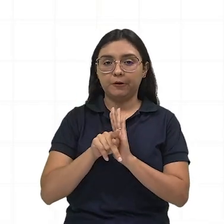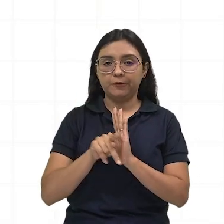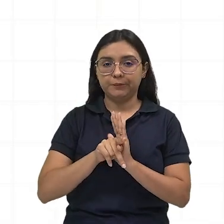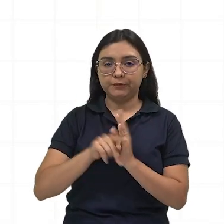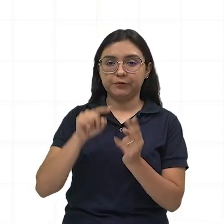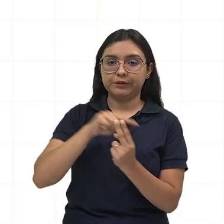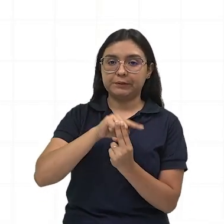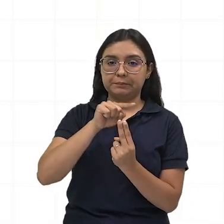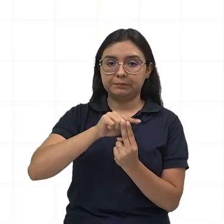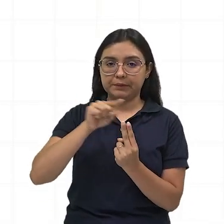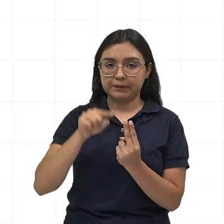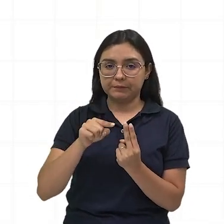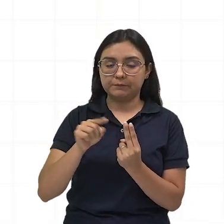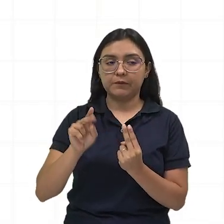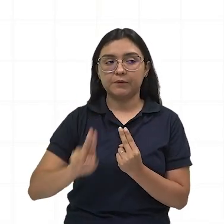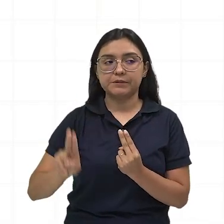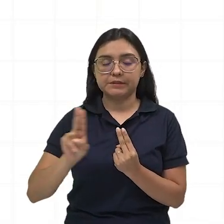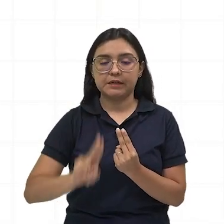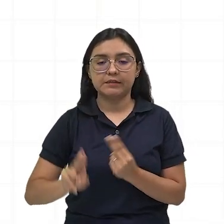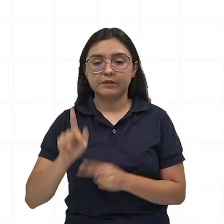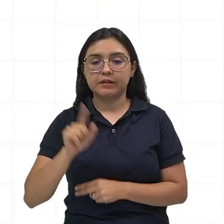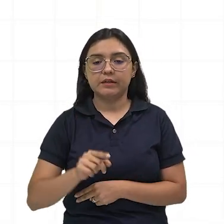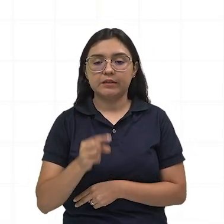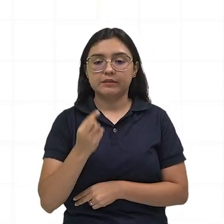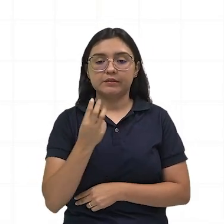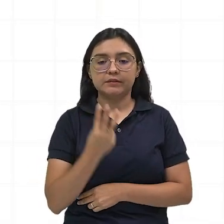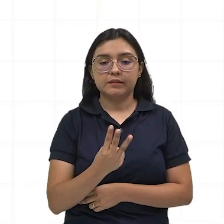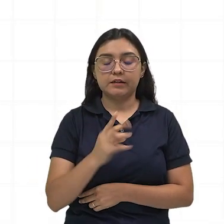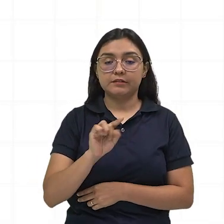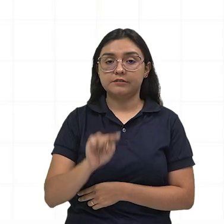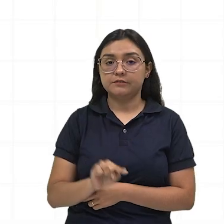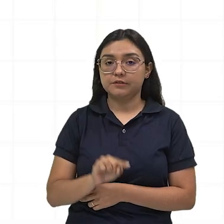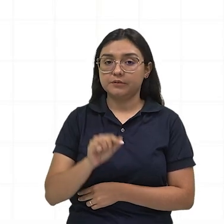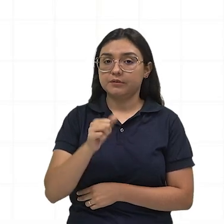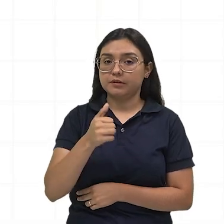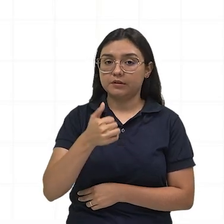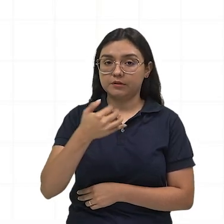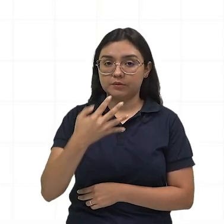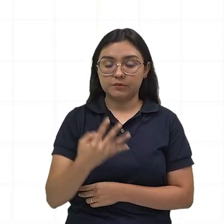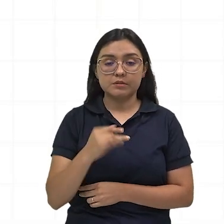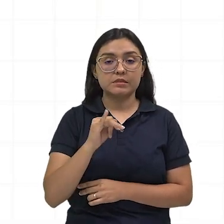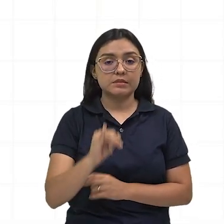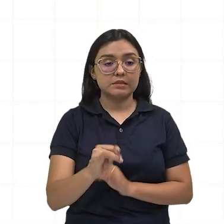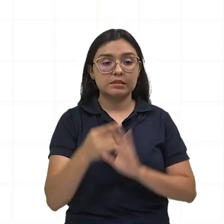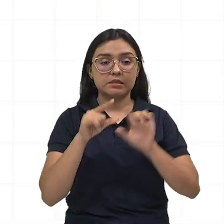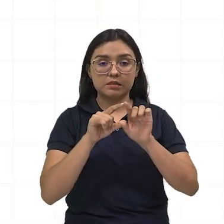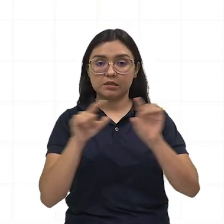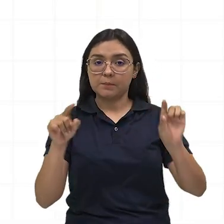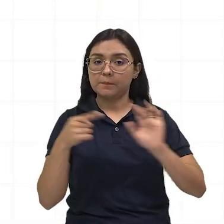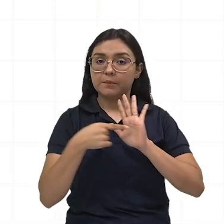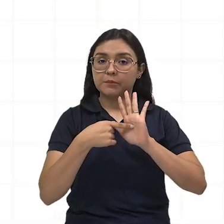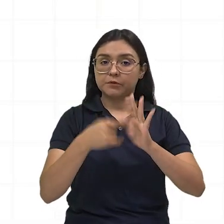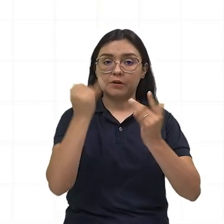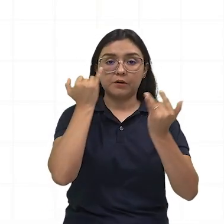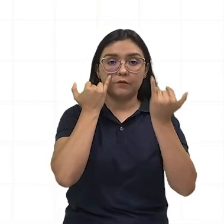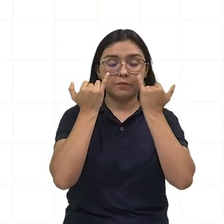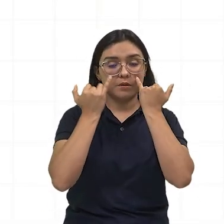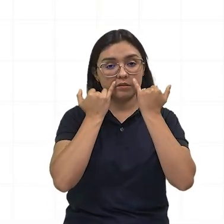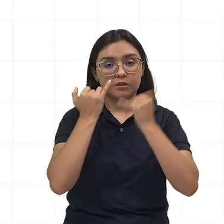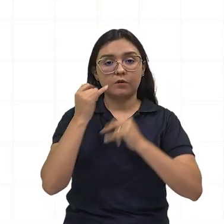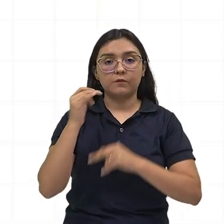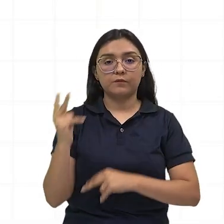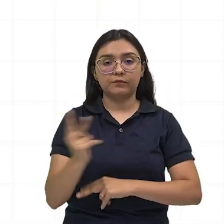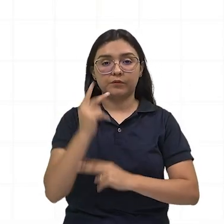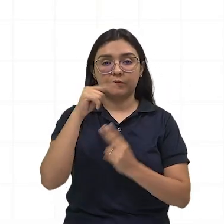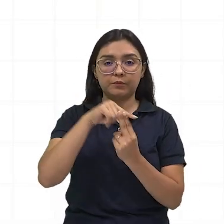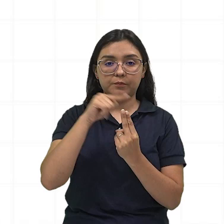π a ser usado é 3,14. Como eu falei, se o problema te der, você vai ter que usar. Então, tá aqui,